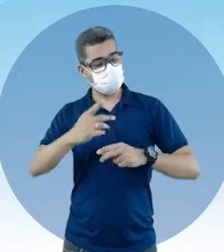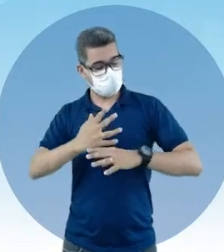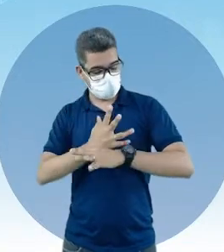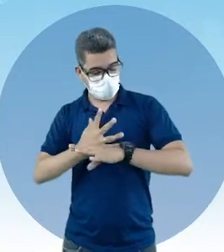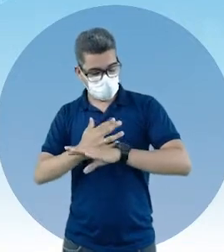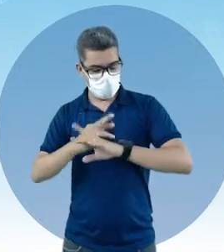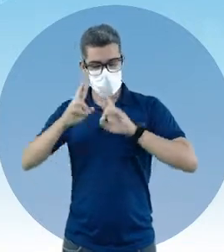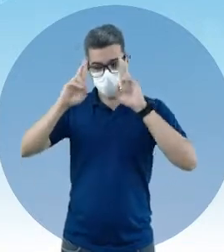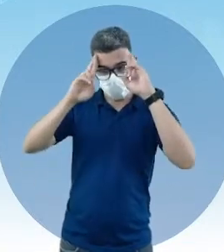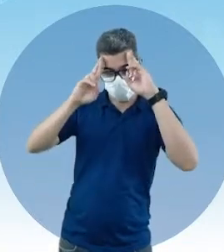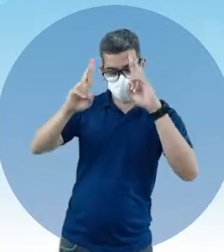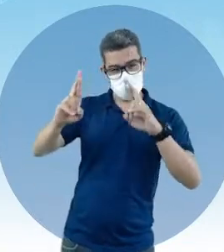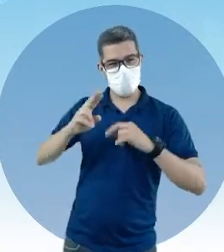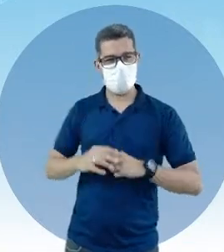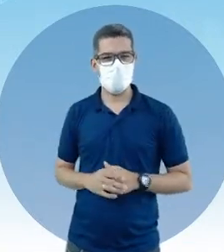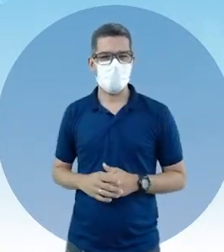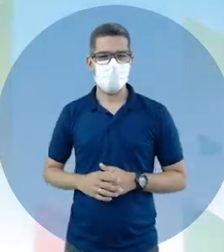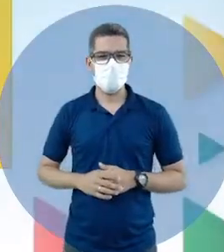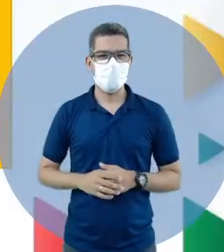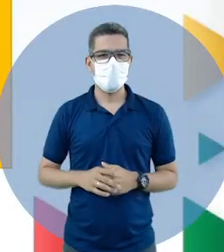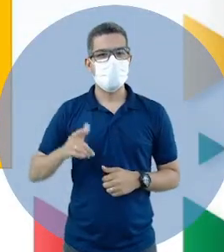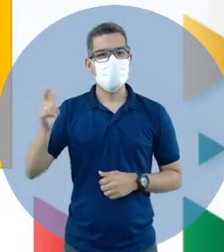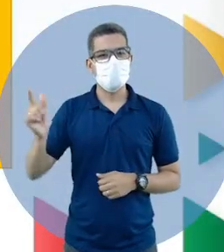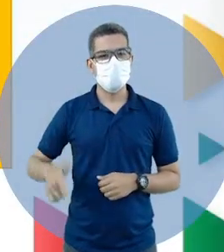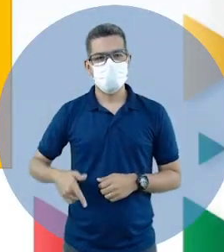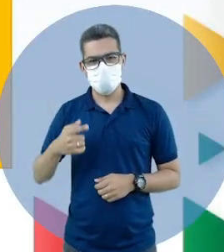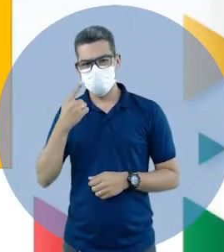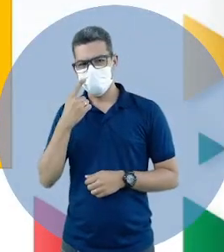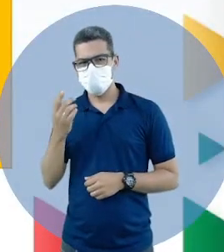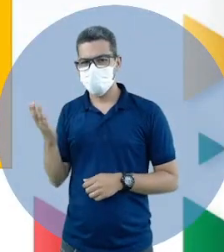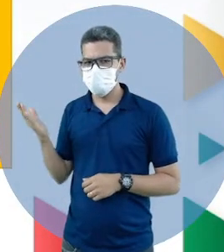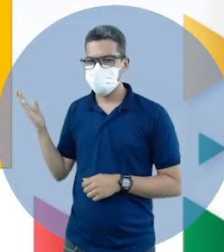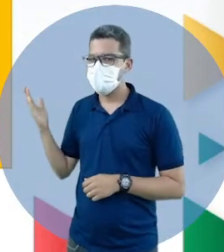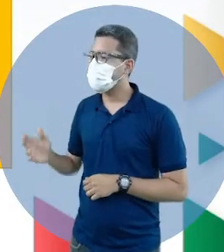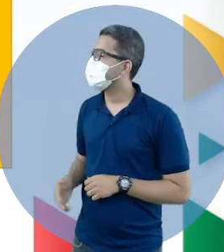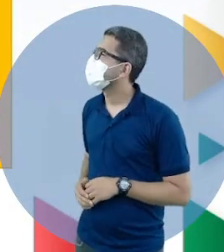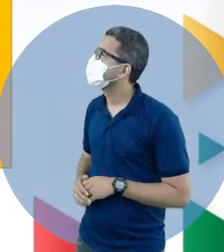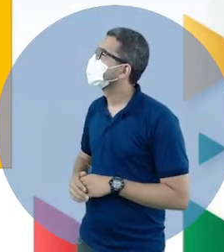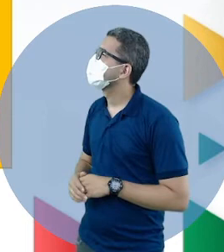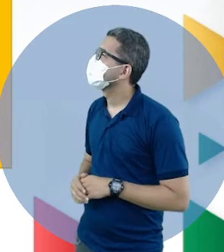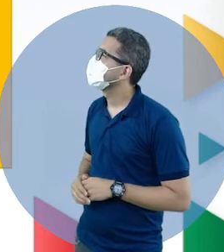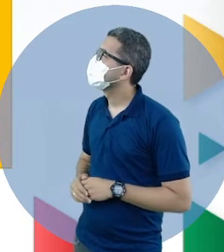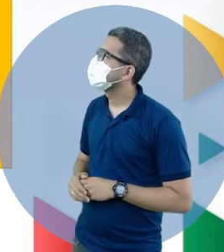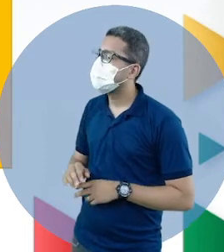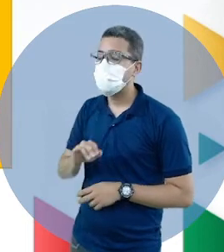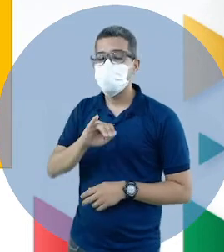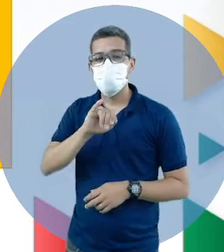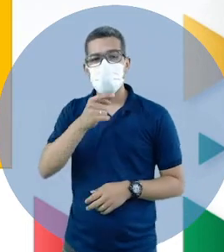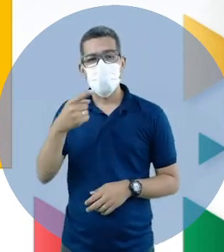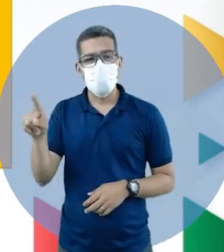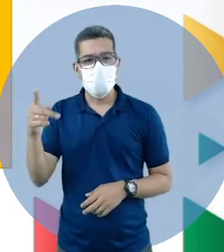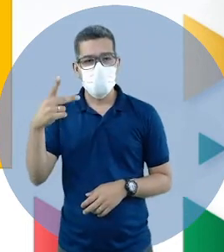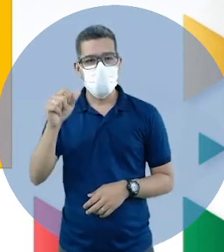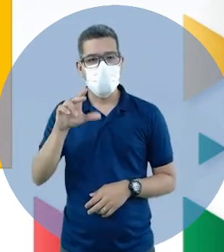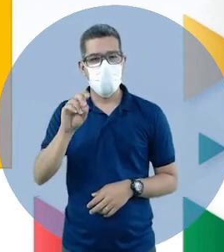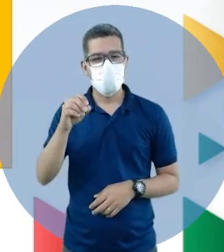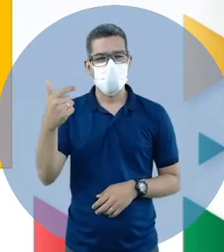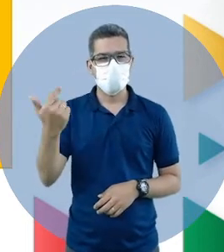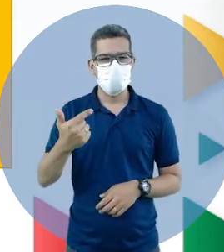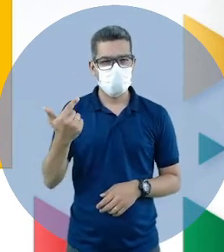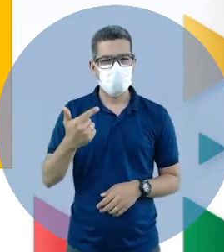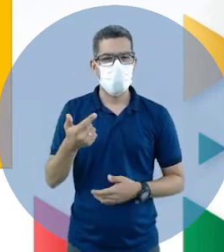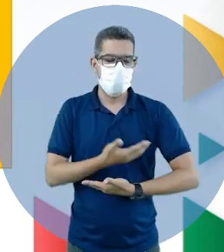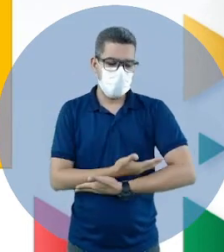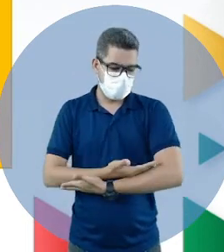e o respeito. Trago para vocês uma fotografia de João Paulo II com os seus pais e ele